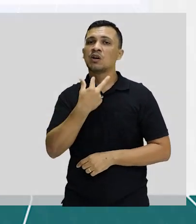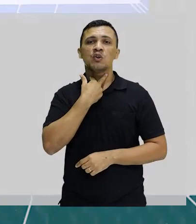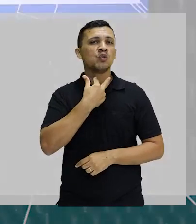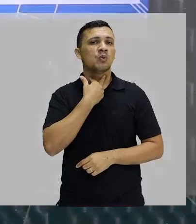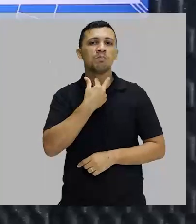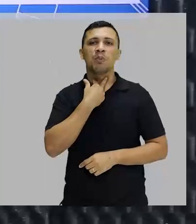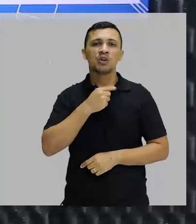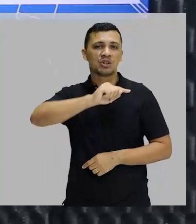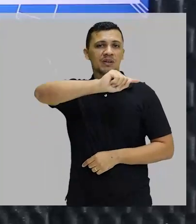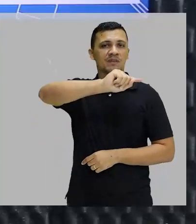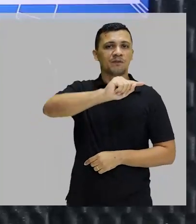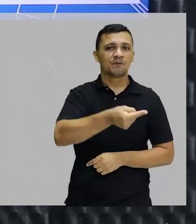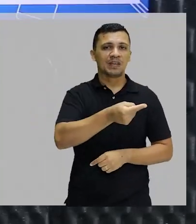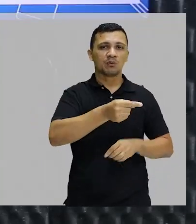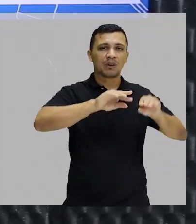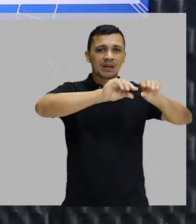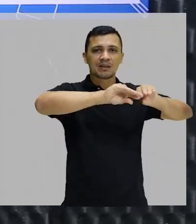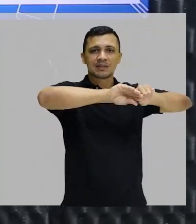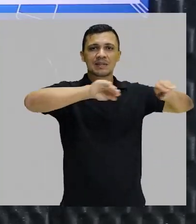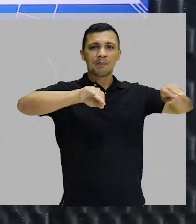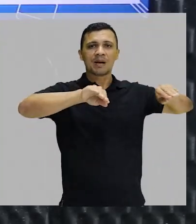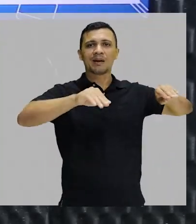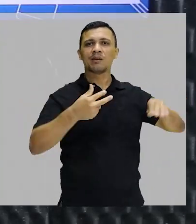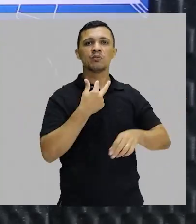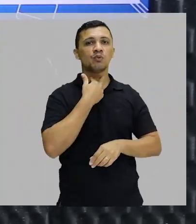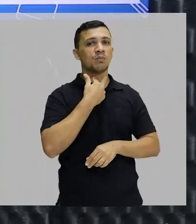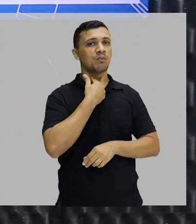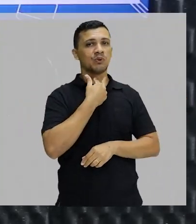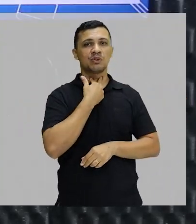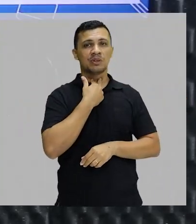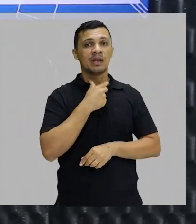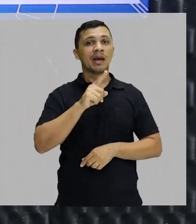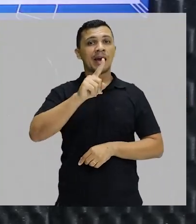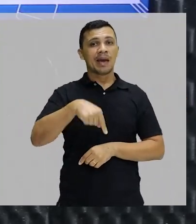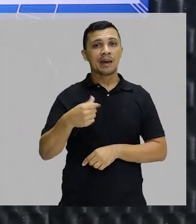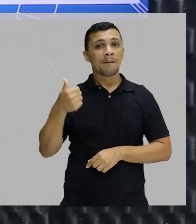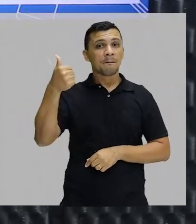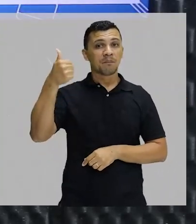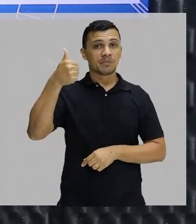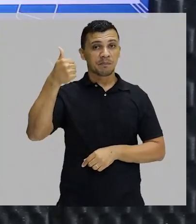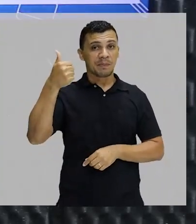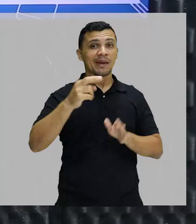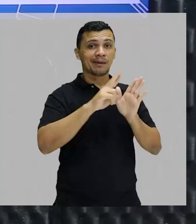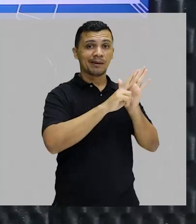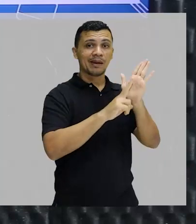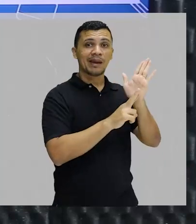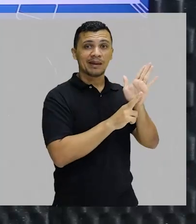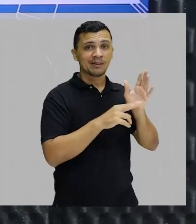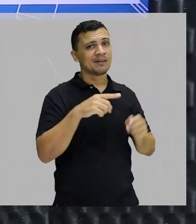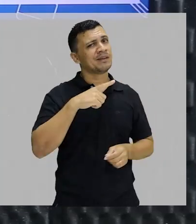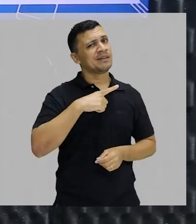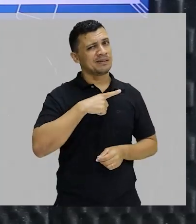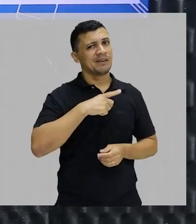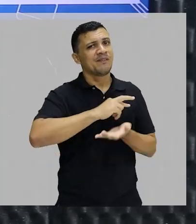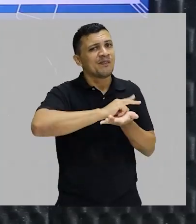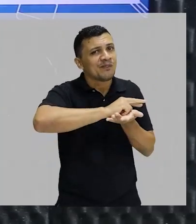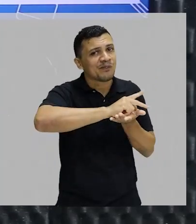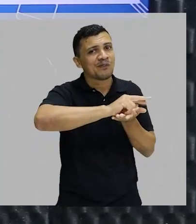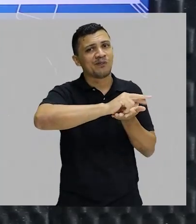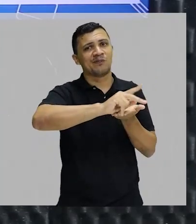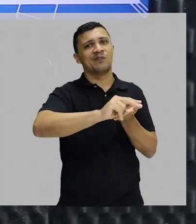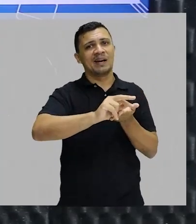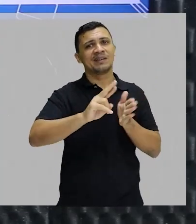com vírgula. Então, muito cuidado que essa é a primeira regra. Então, são muitas regras da vírgula, mas vocês